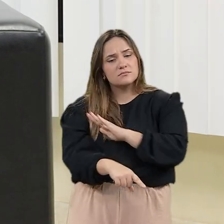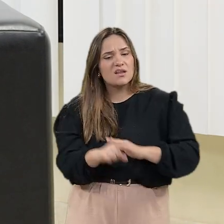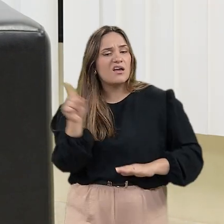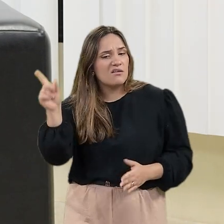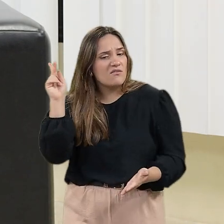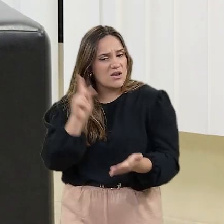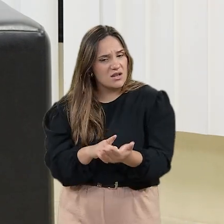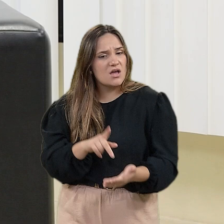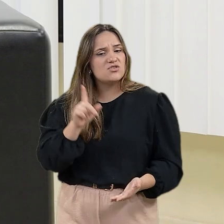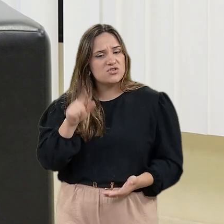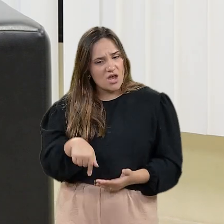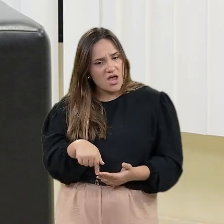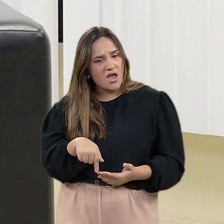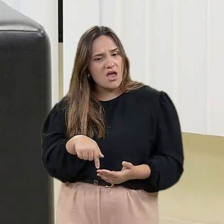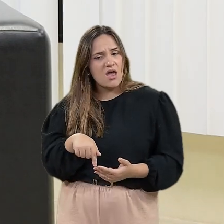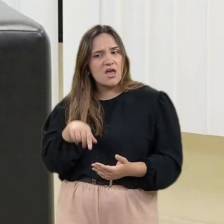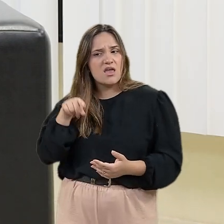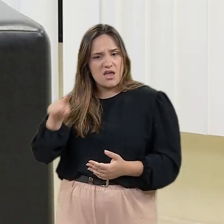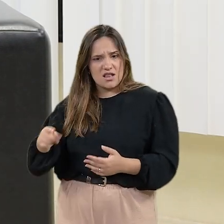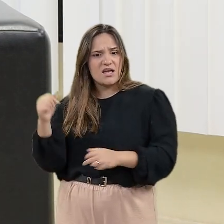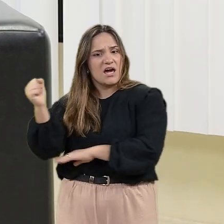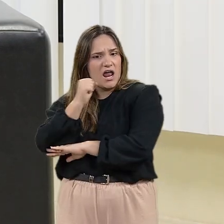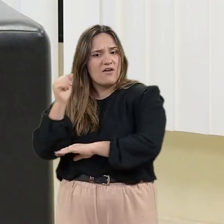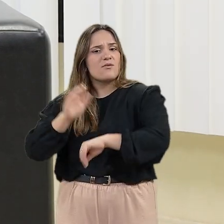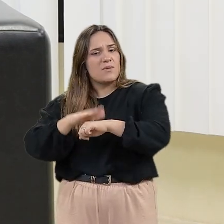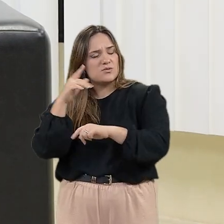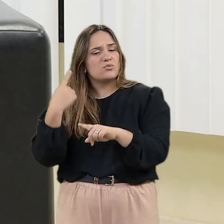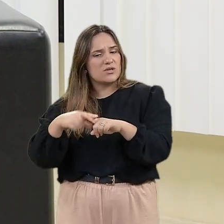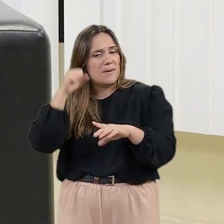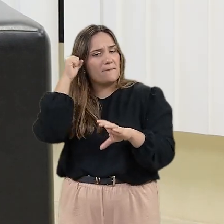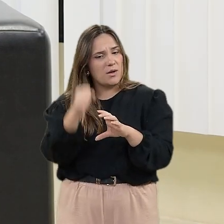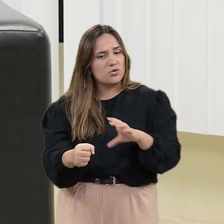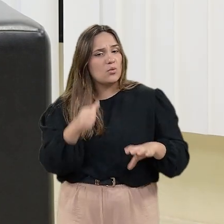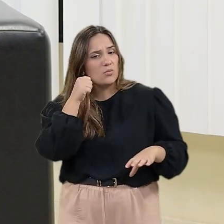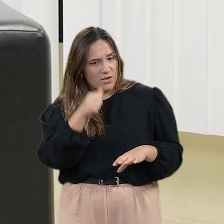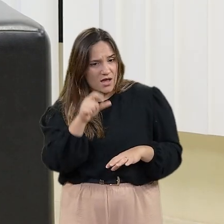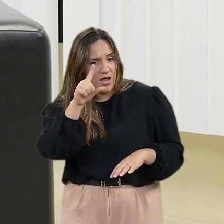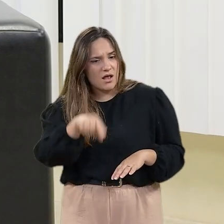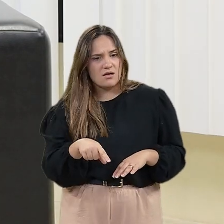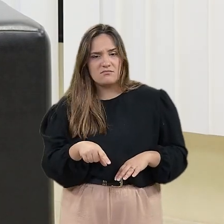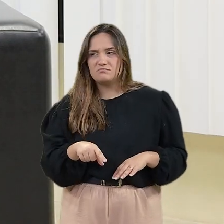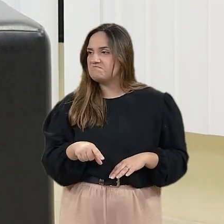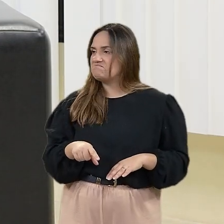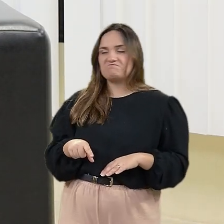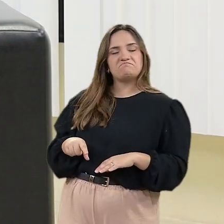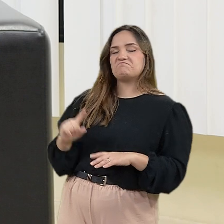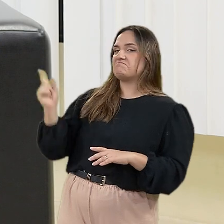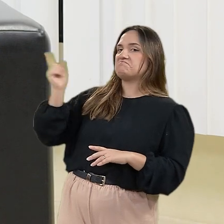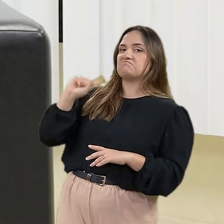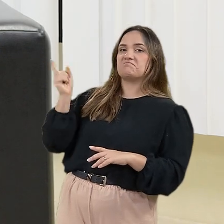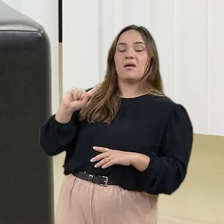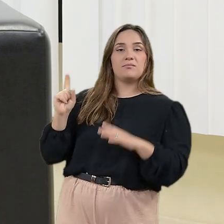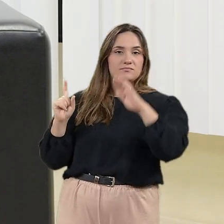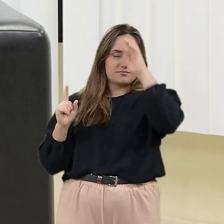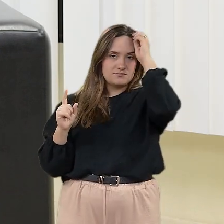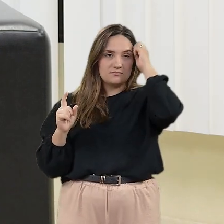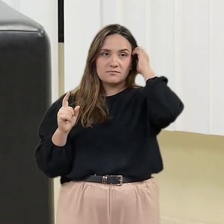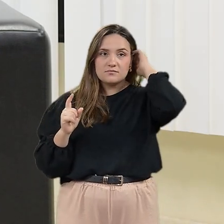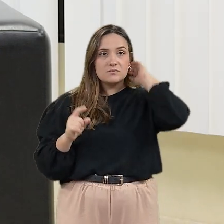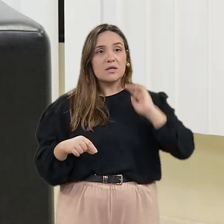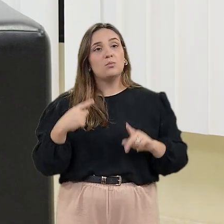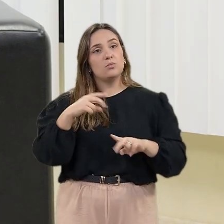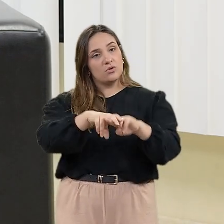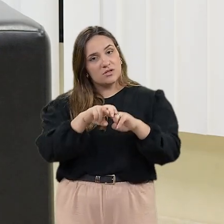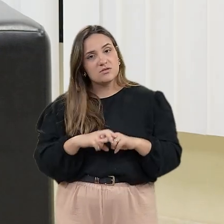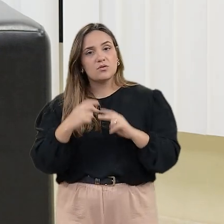respeito desta qualificadora, ela era rejeitada pelos jurados por maioria de votos. E foi aí então que eu começo